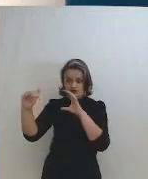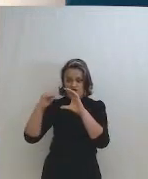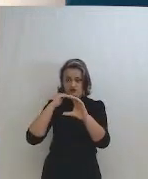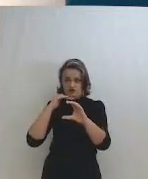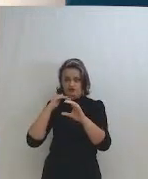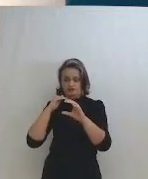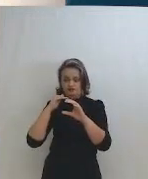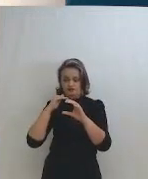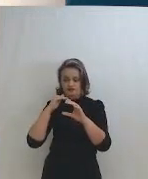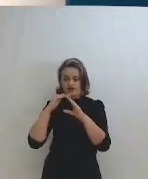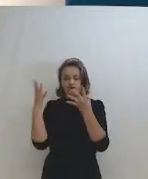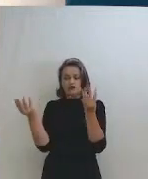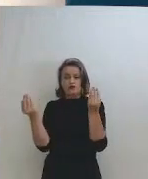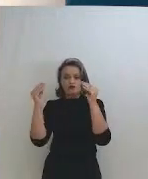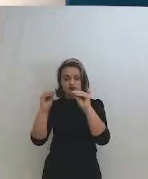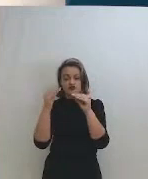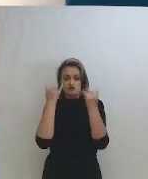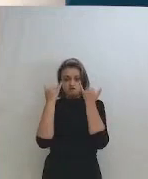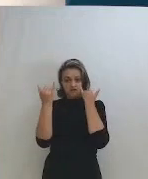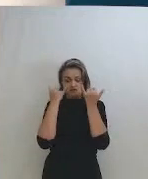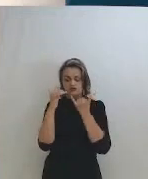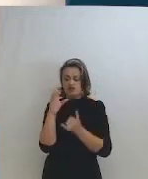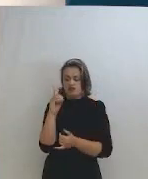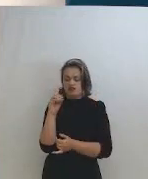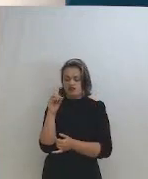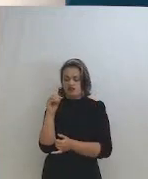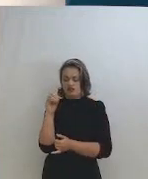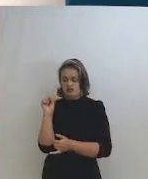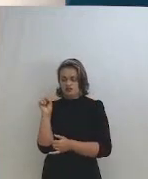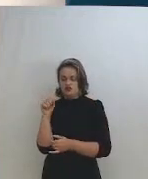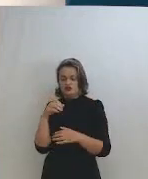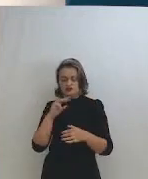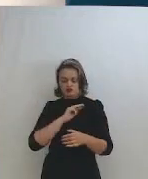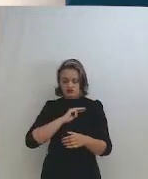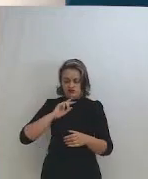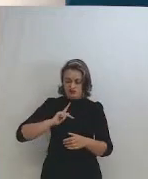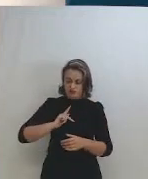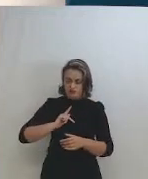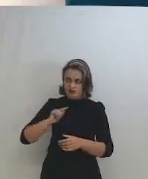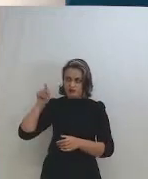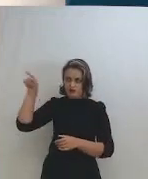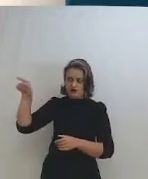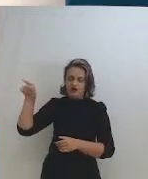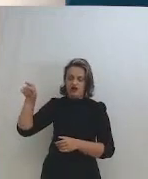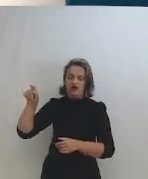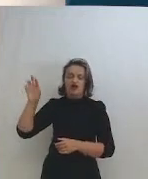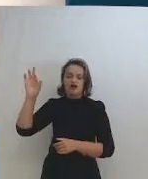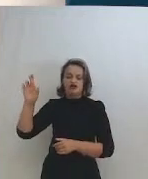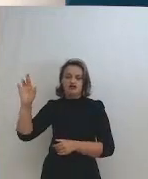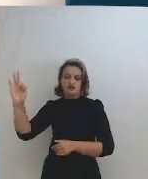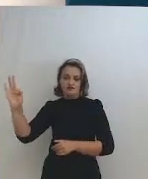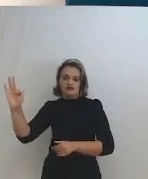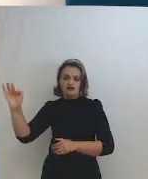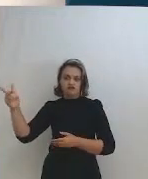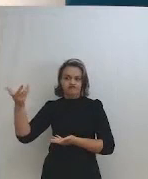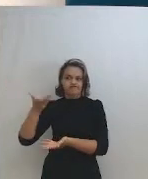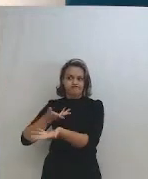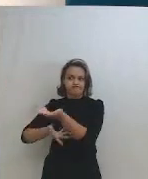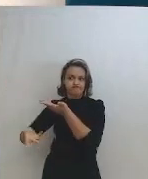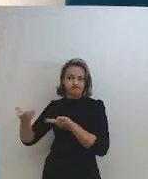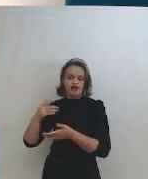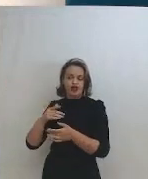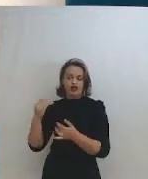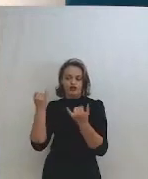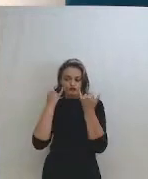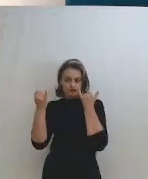compartilhamento de dados entre o Ministério Público e a Receita Federal. Então, esse recurso estava suspenso, né, por decisão